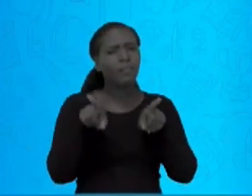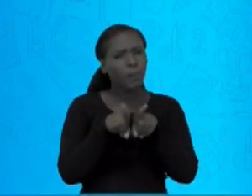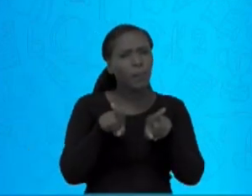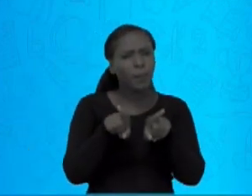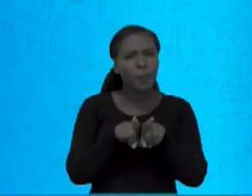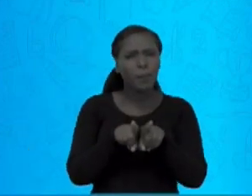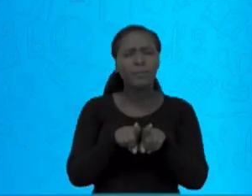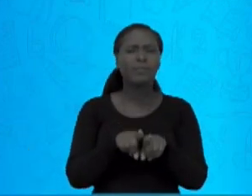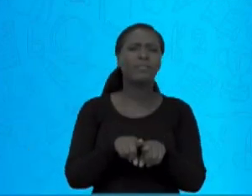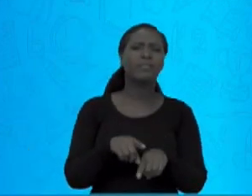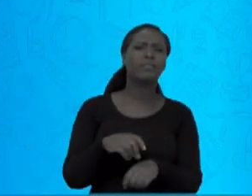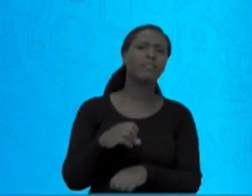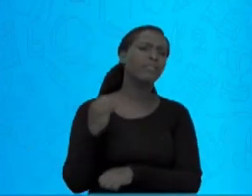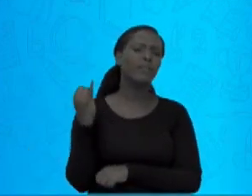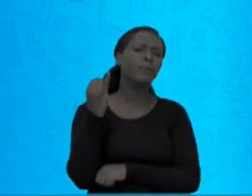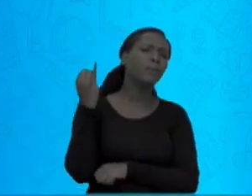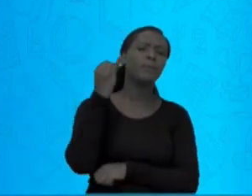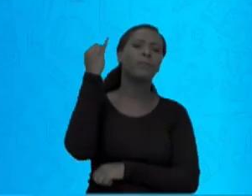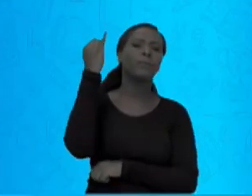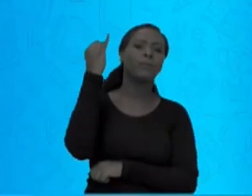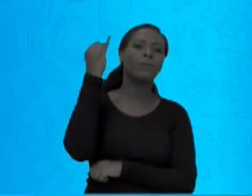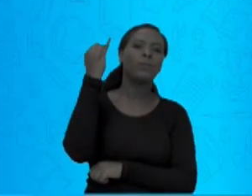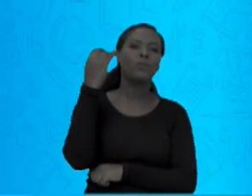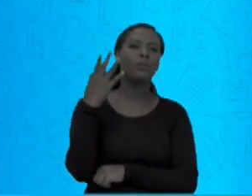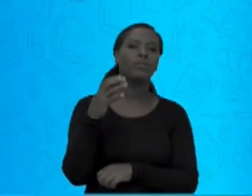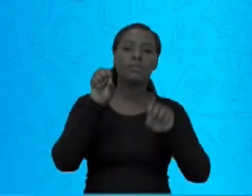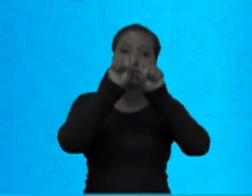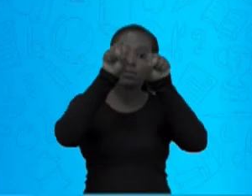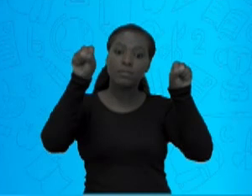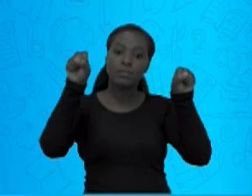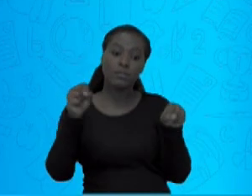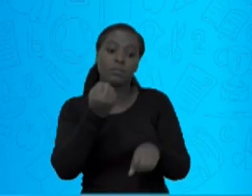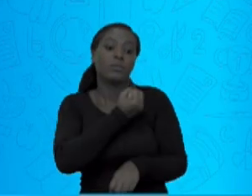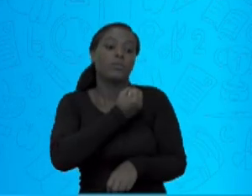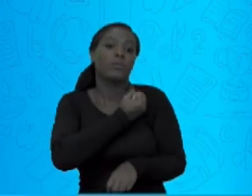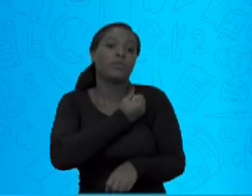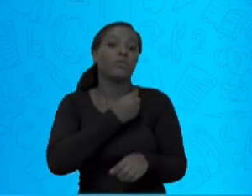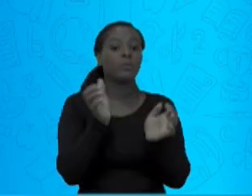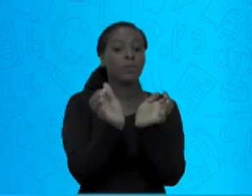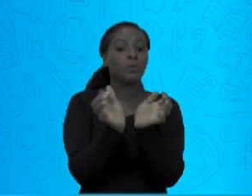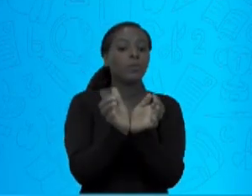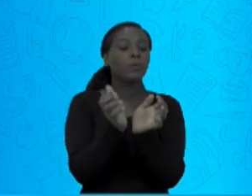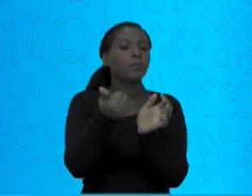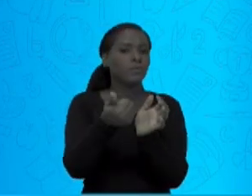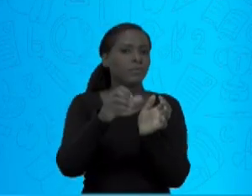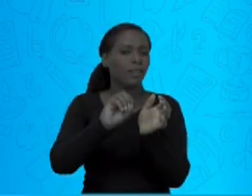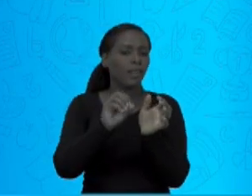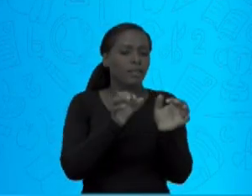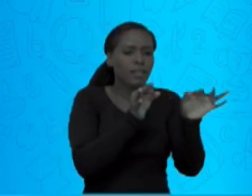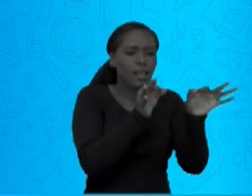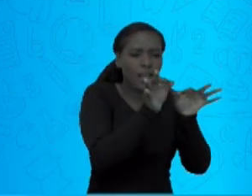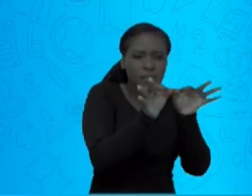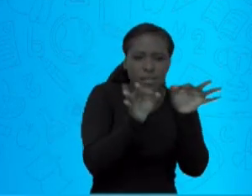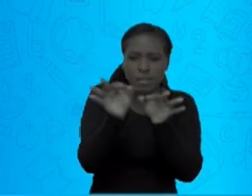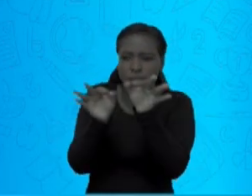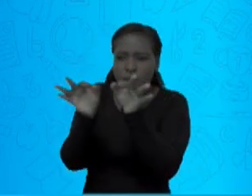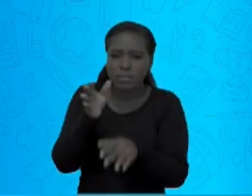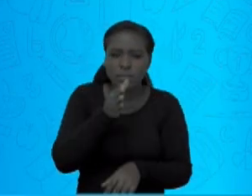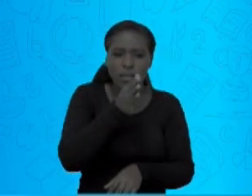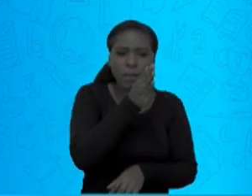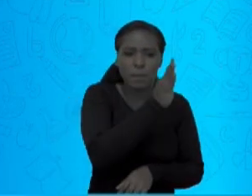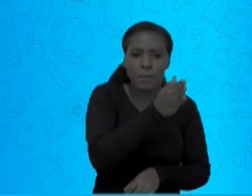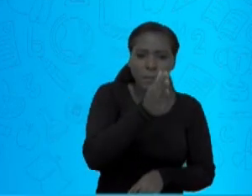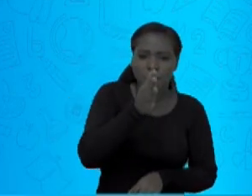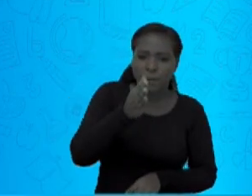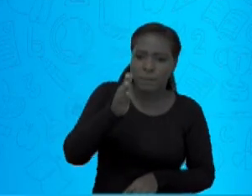Também é importante aqui no sistema de numeração decimal as ordens e classes. Para